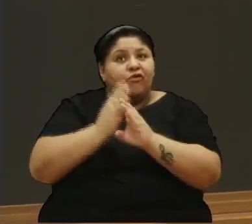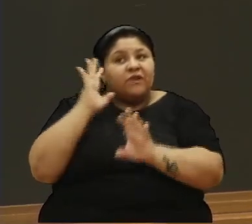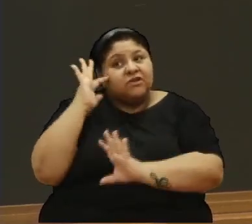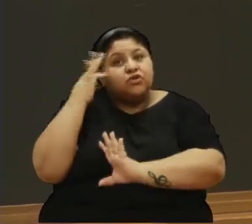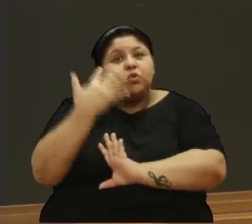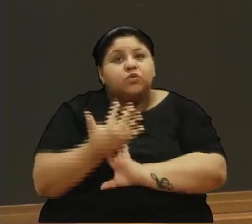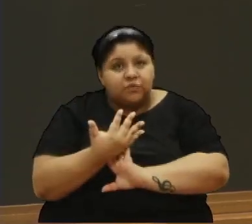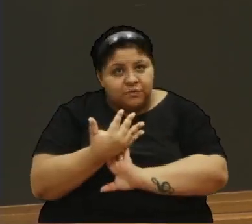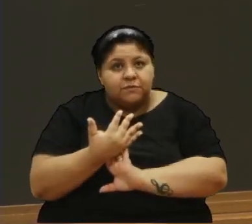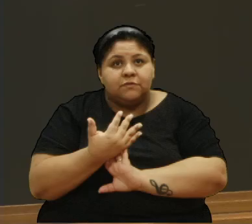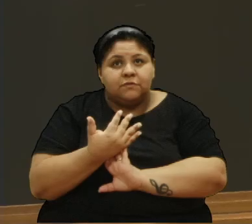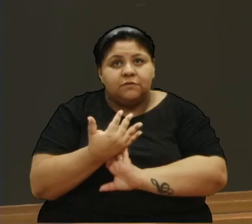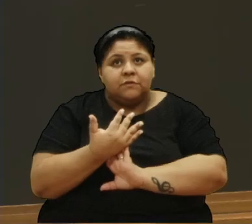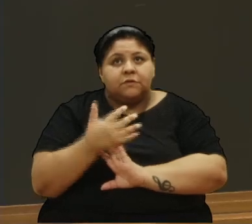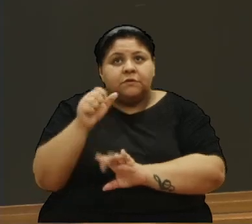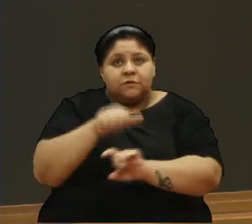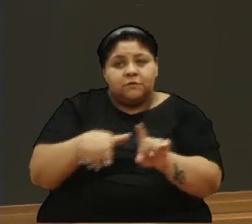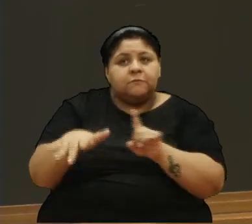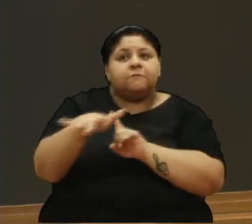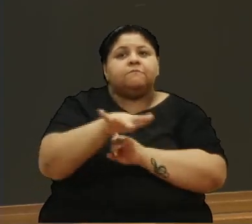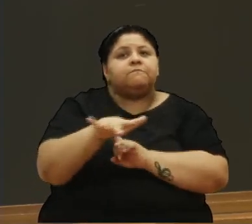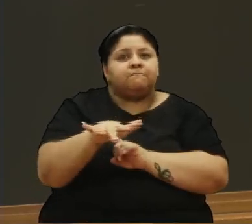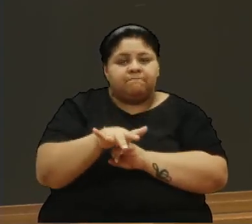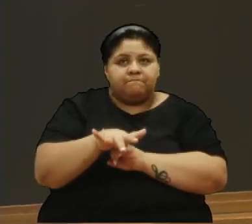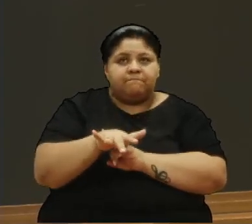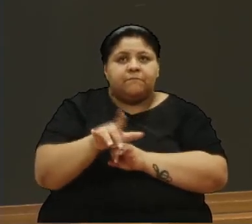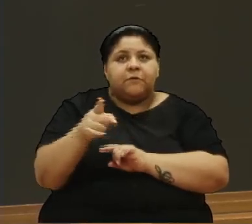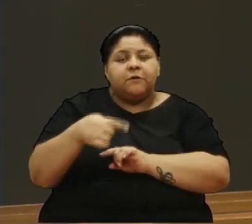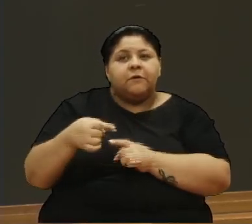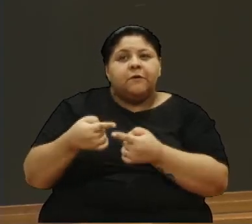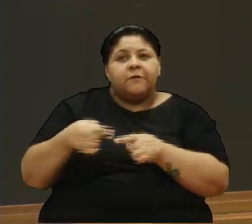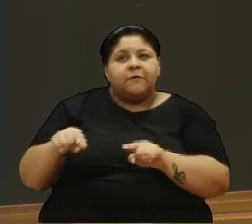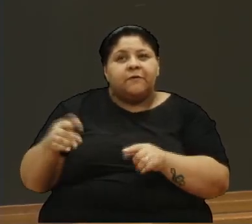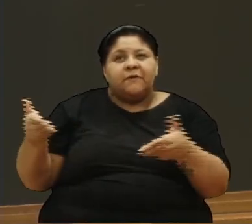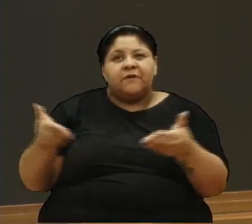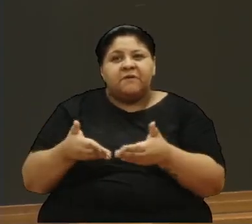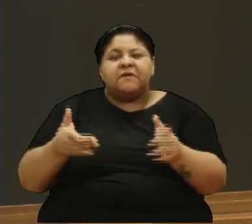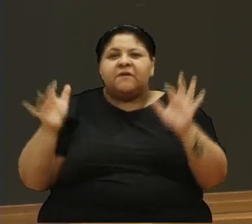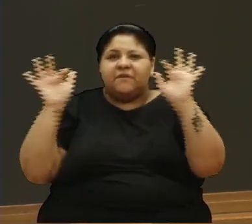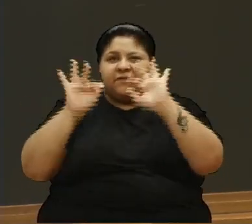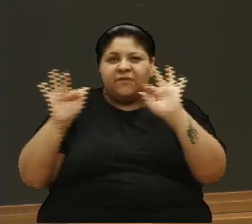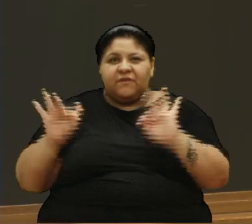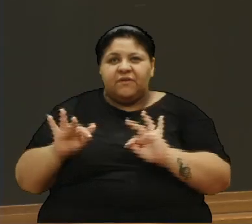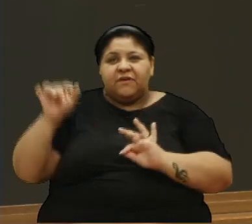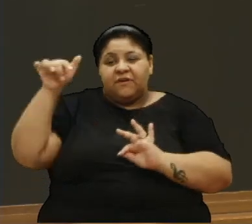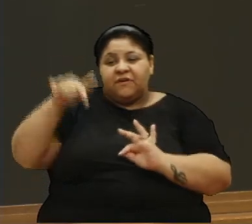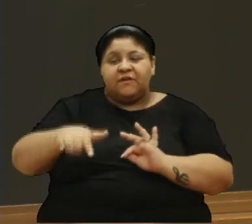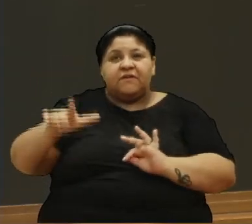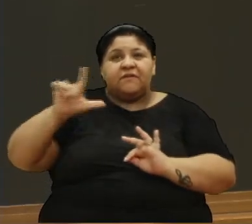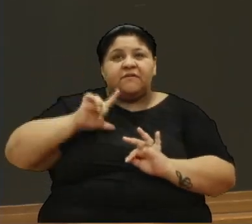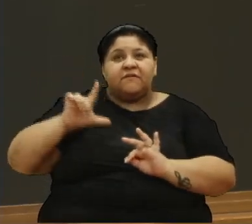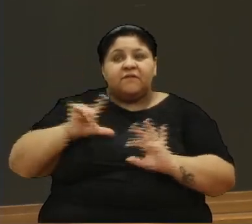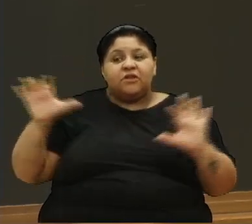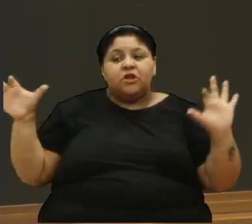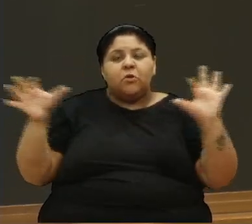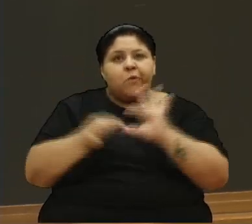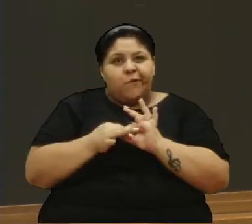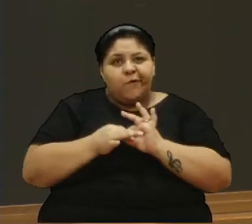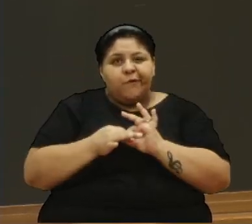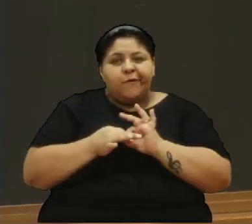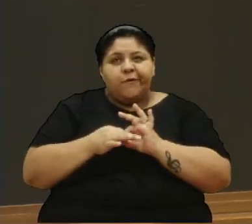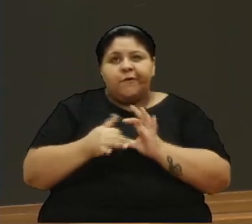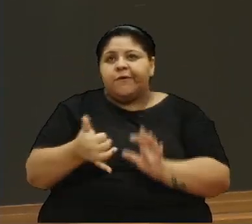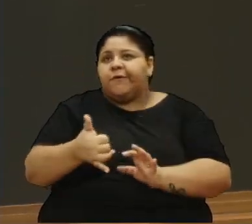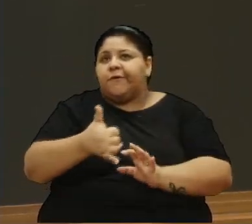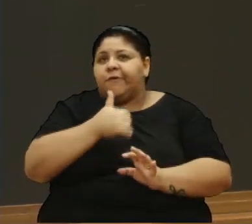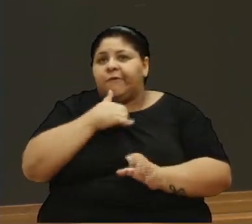saídas na sociedade para isso. Mas eu fico contente, pelo menos, que aqui a gente tem uma conjunção que,